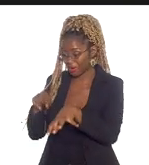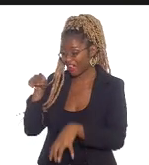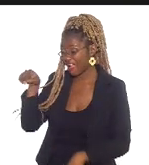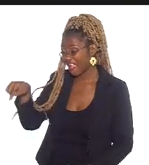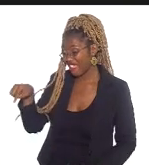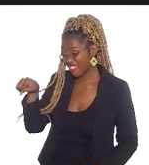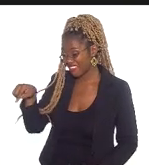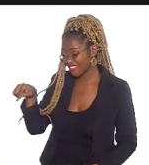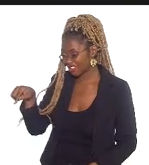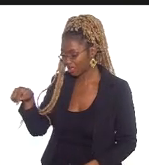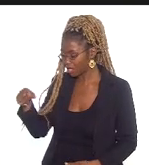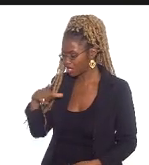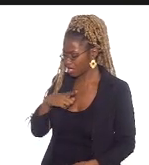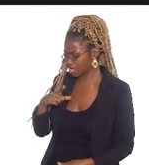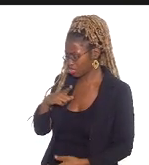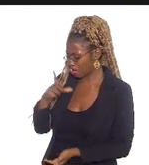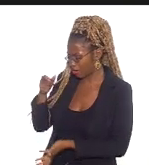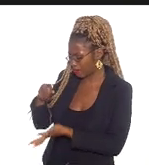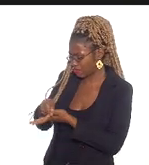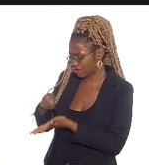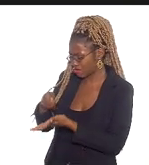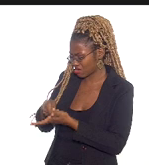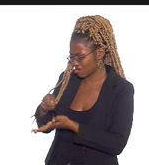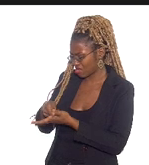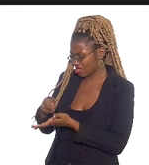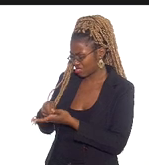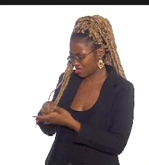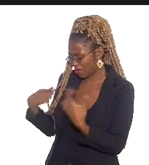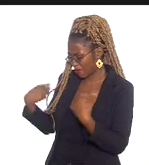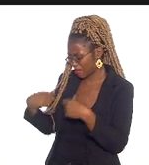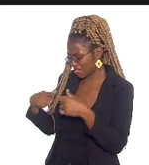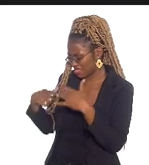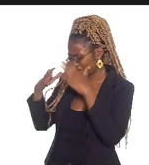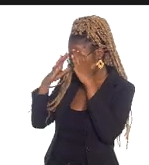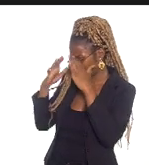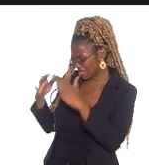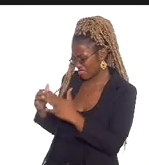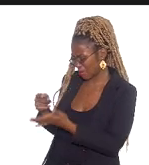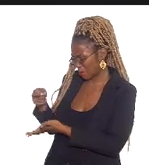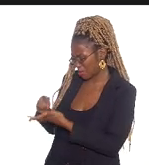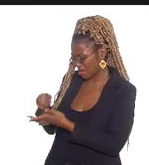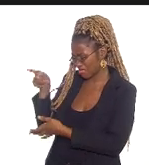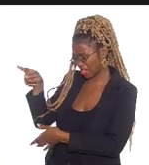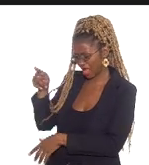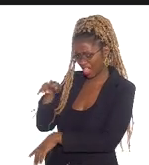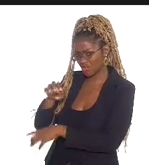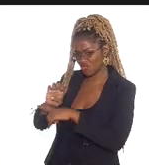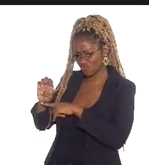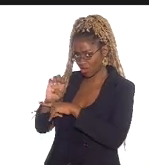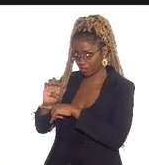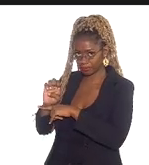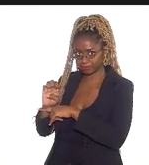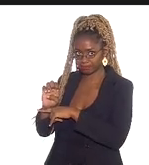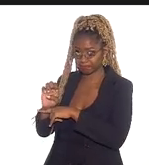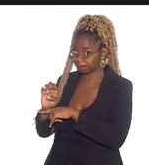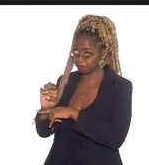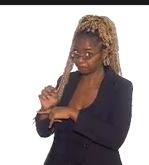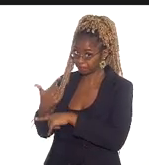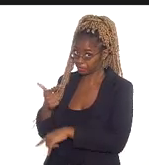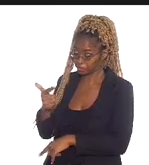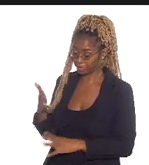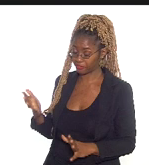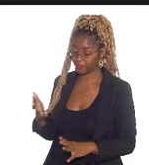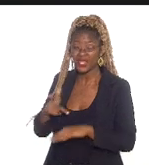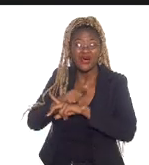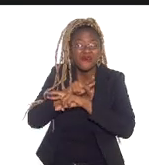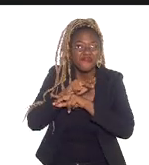obrigação de P&D aplica aquela obrigação em determinado estado. Não foram poucas